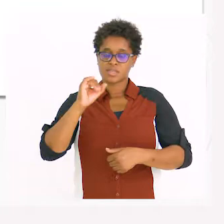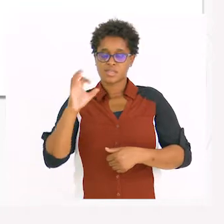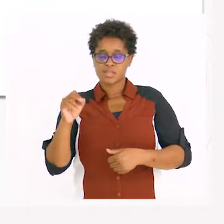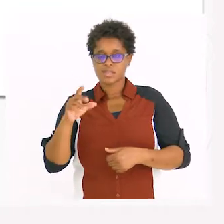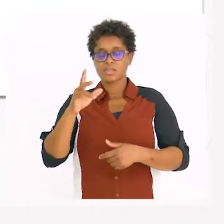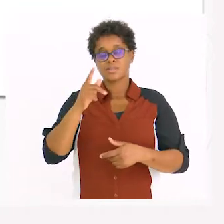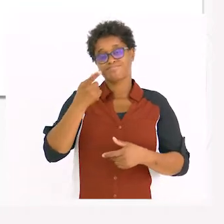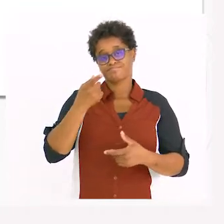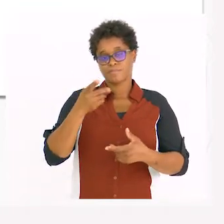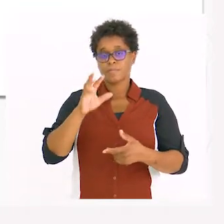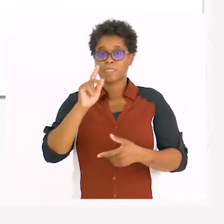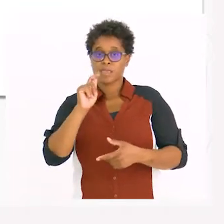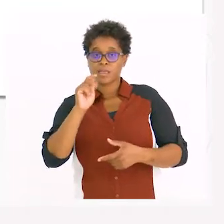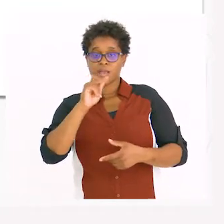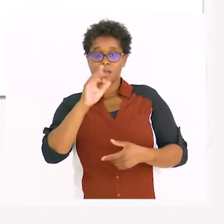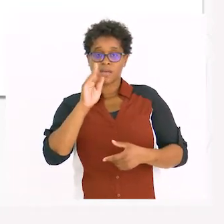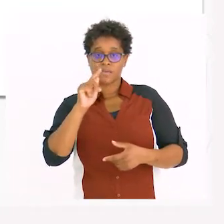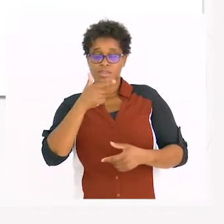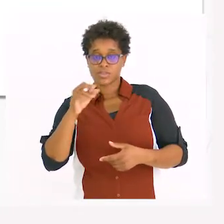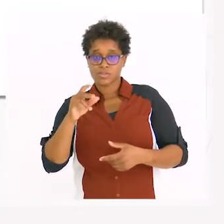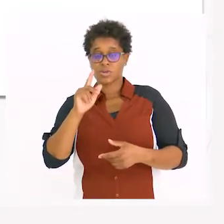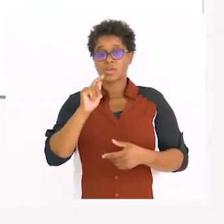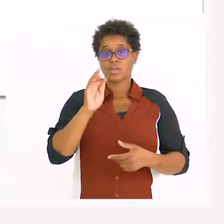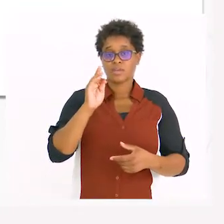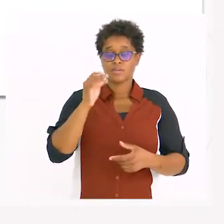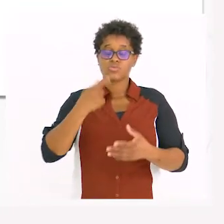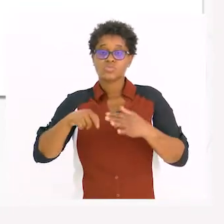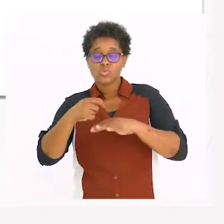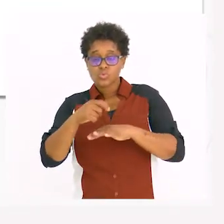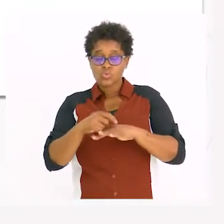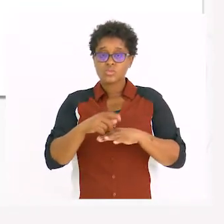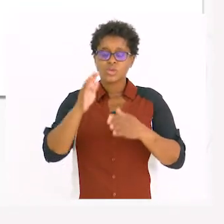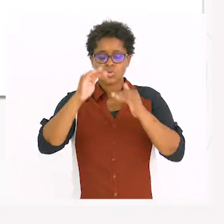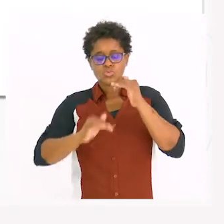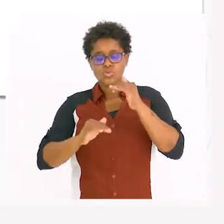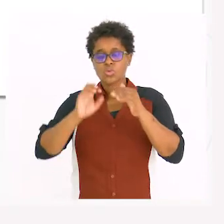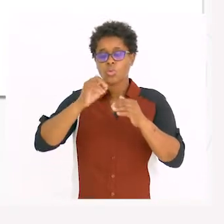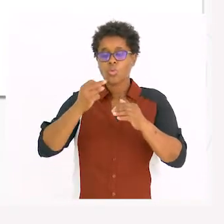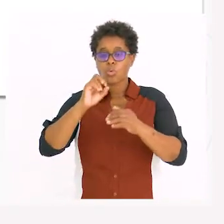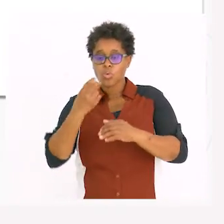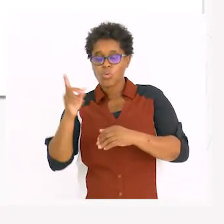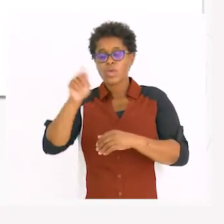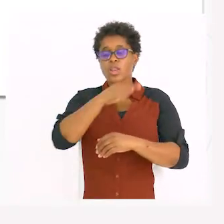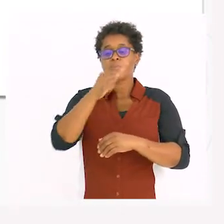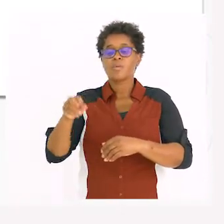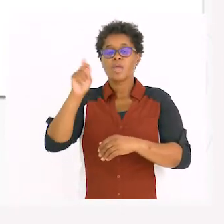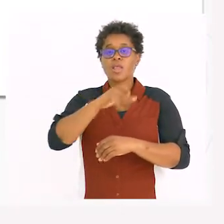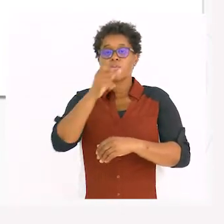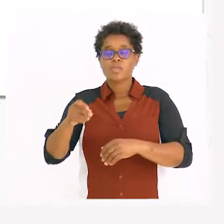afetação eficiente dos recursos, reduzindo ou eliminando as falhas do